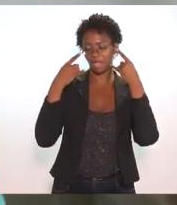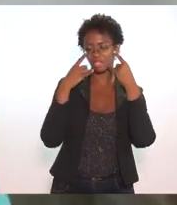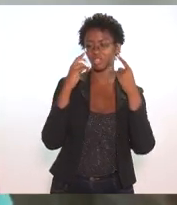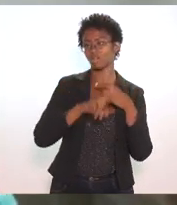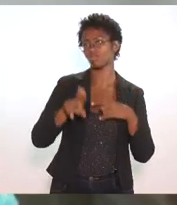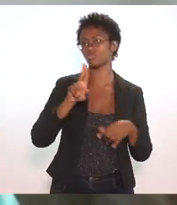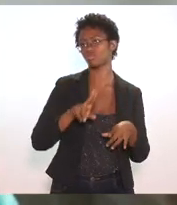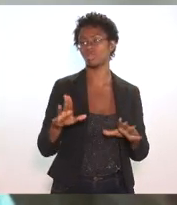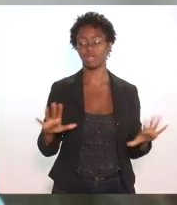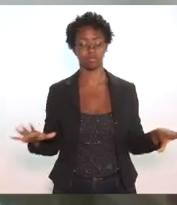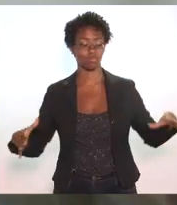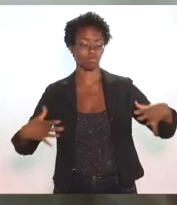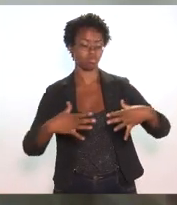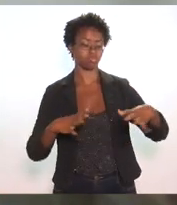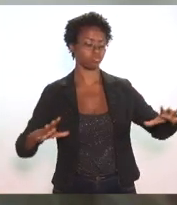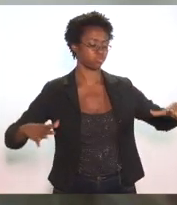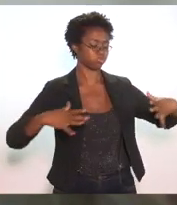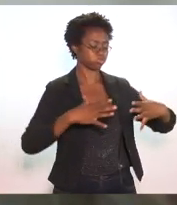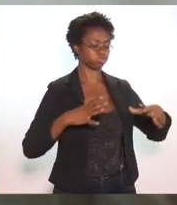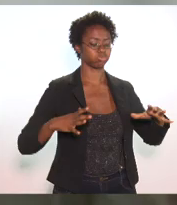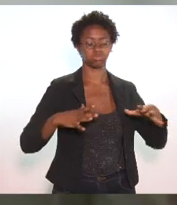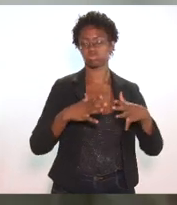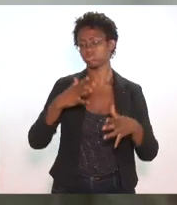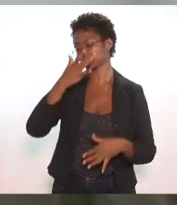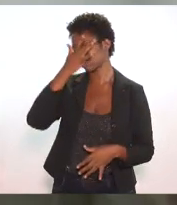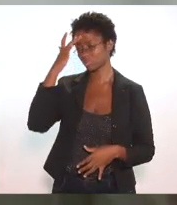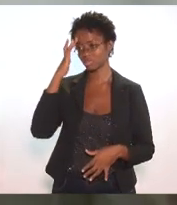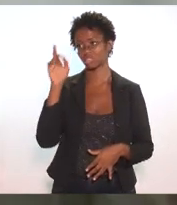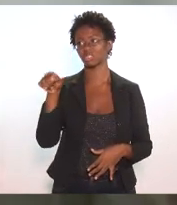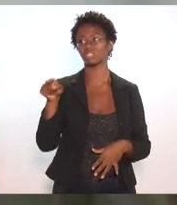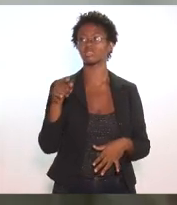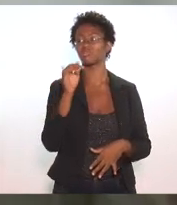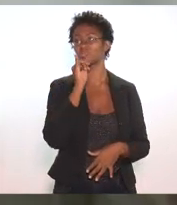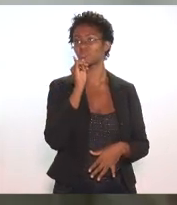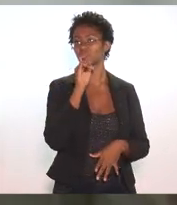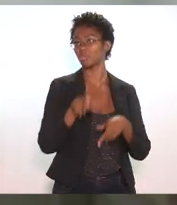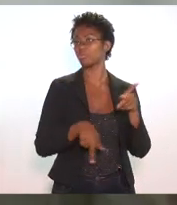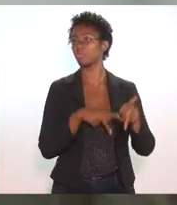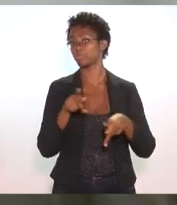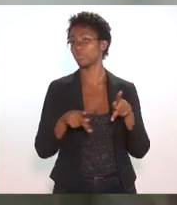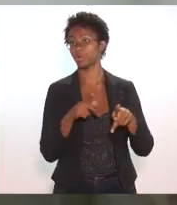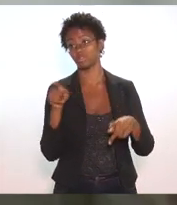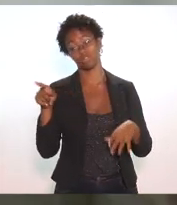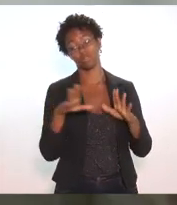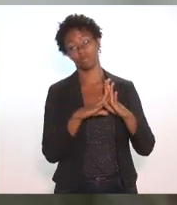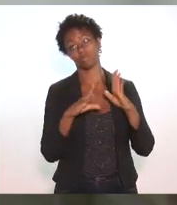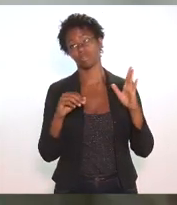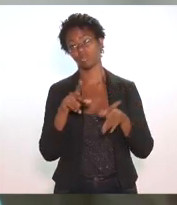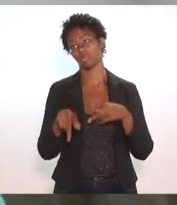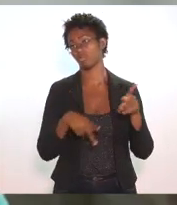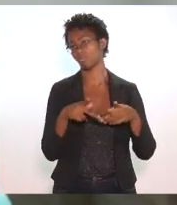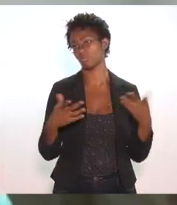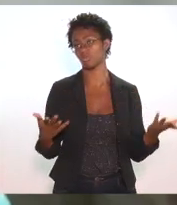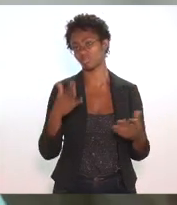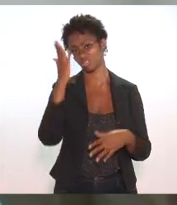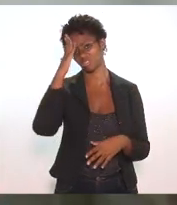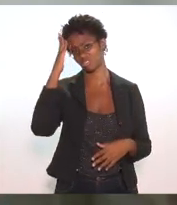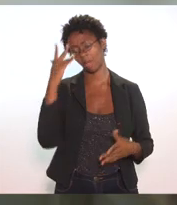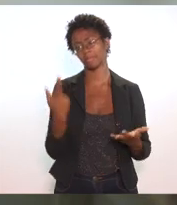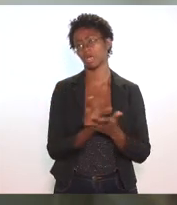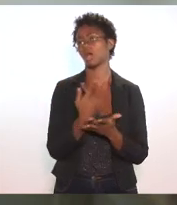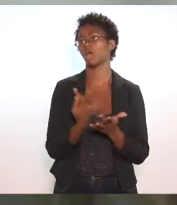se aglomerar, dando exemplo para a população, exemplo negativo,